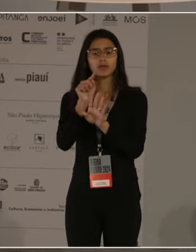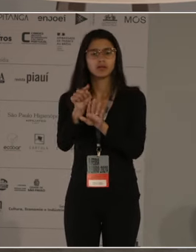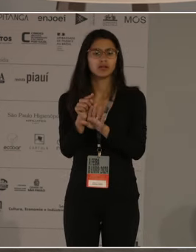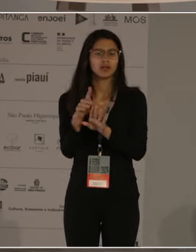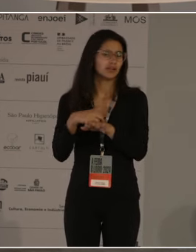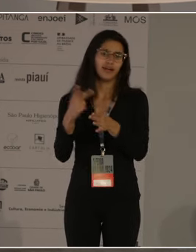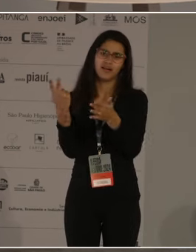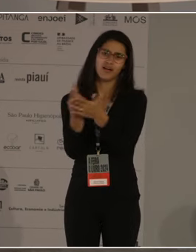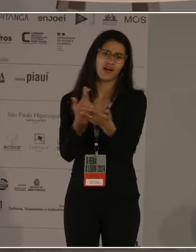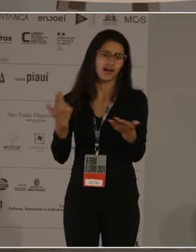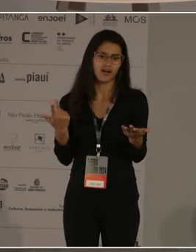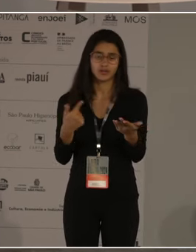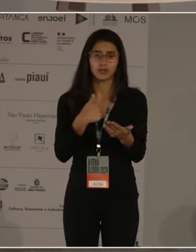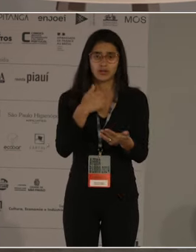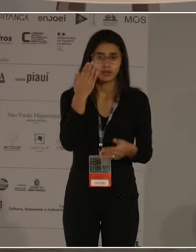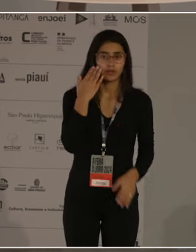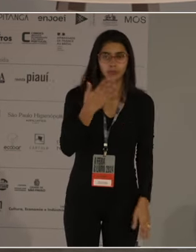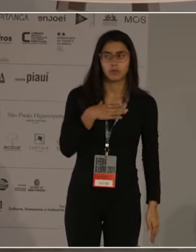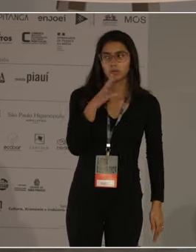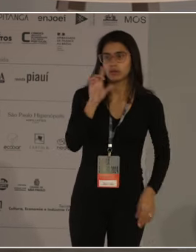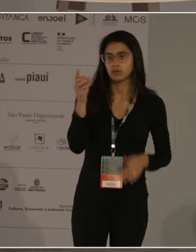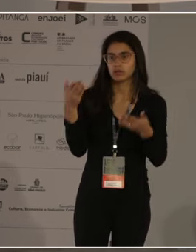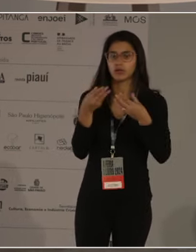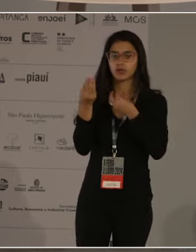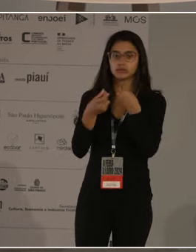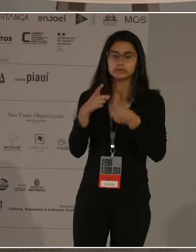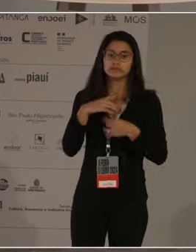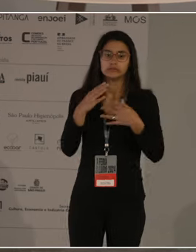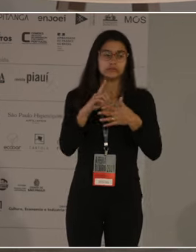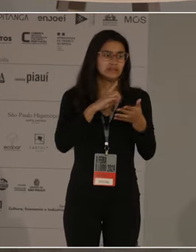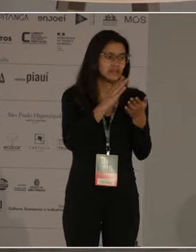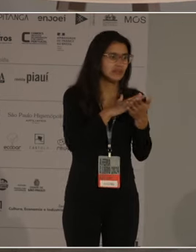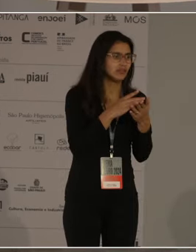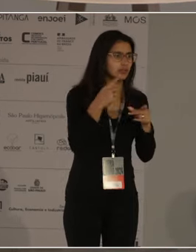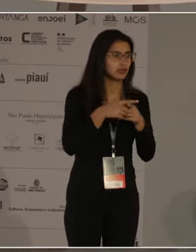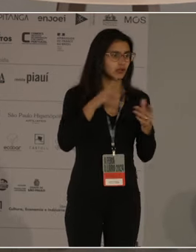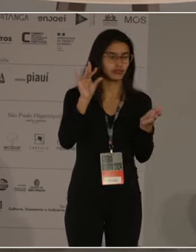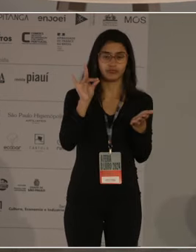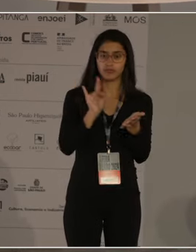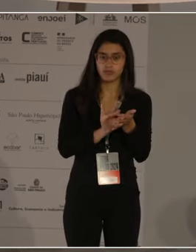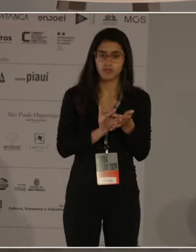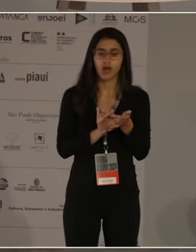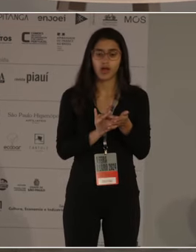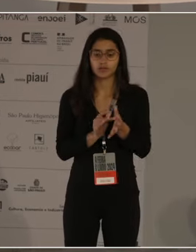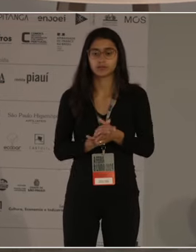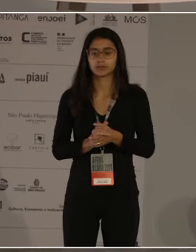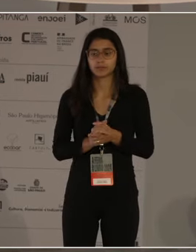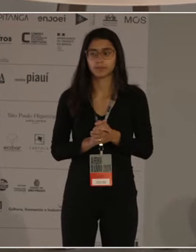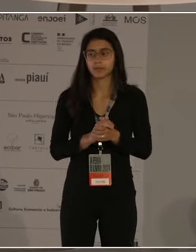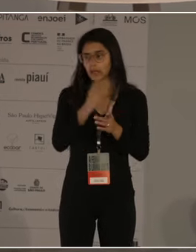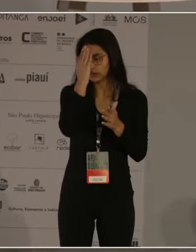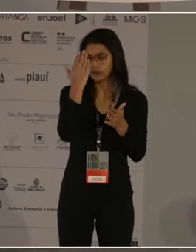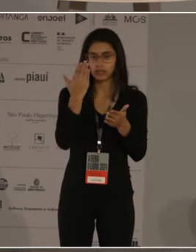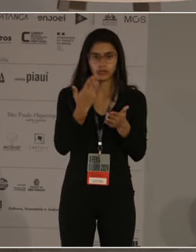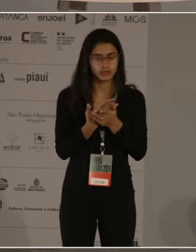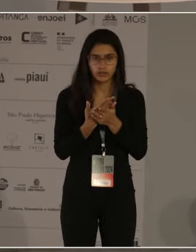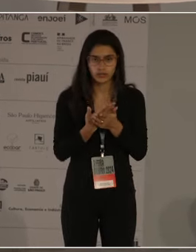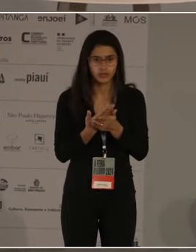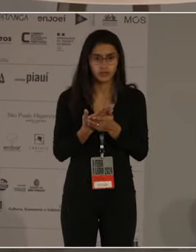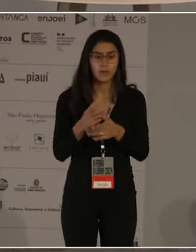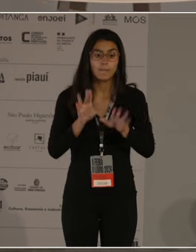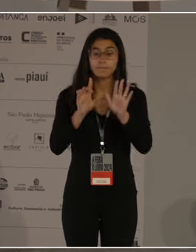nada disso e tal. Eu saí, meu Deus, e agora? Tem livro? Porque ele realmente, né, desacredita.